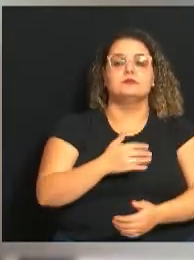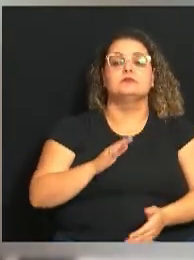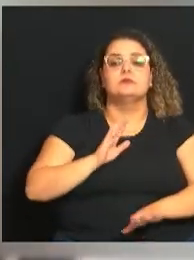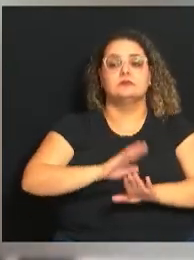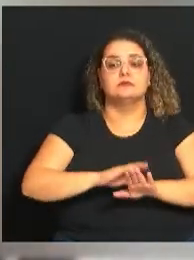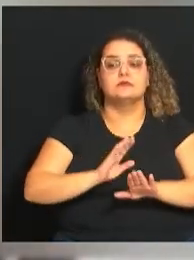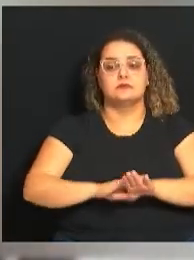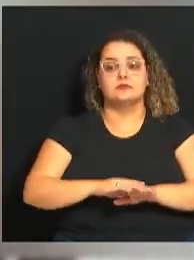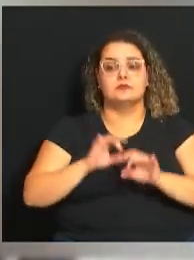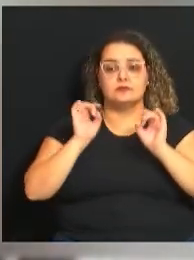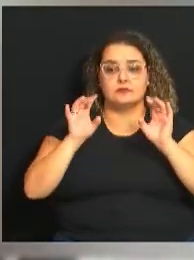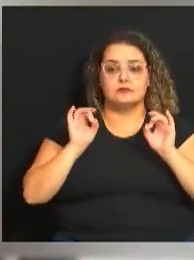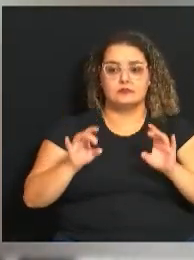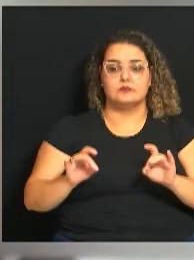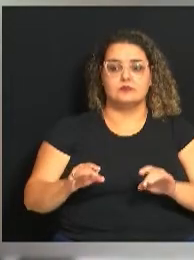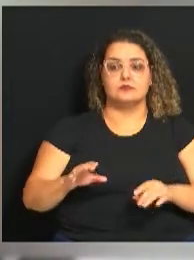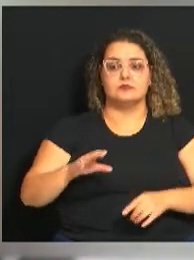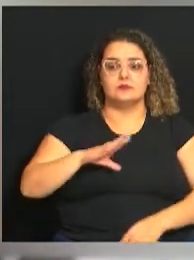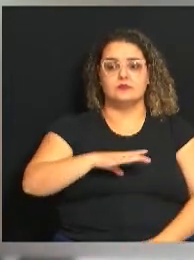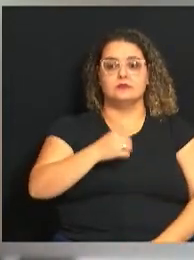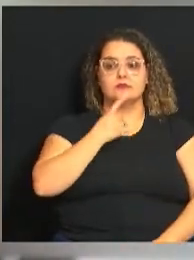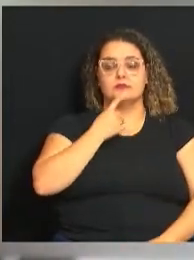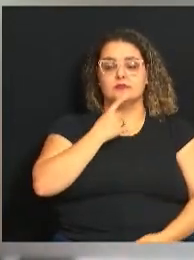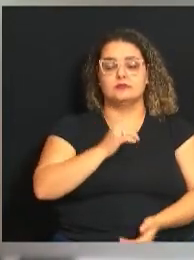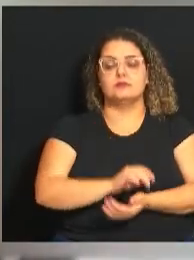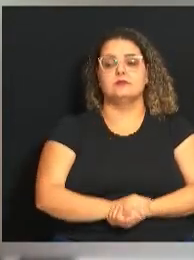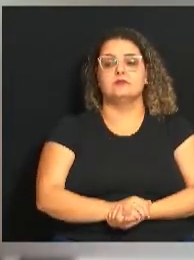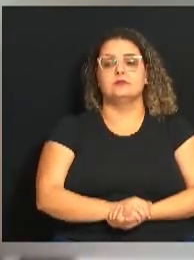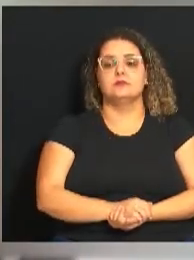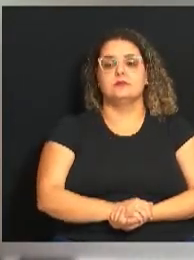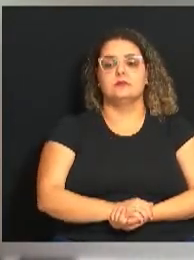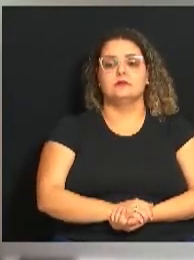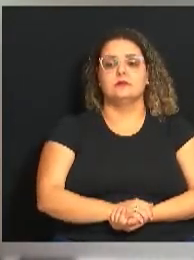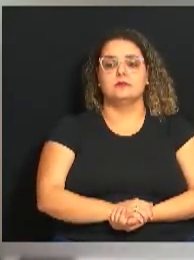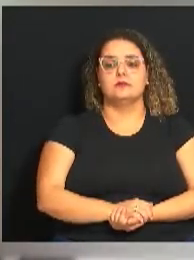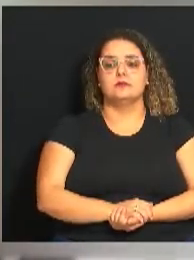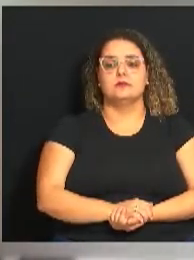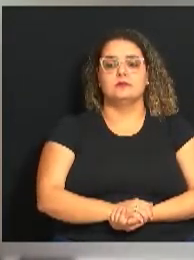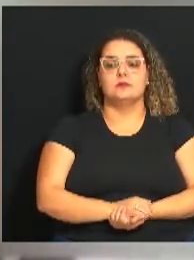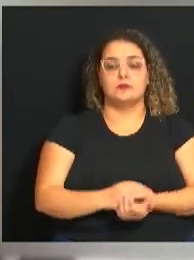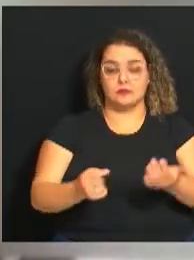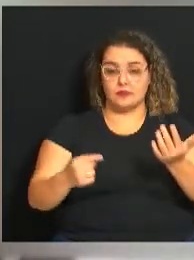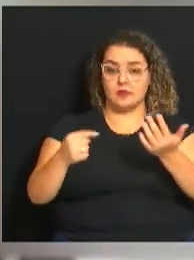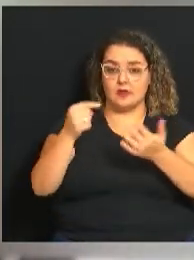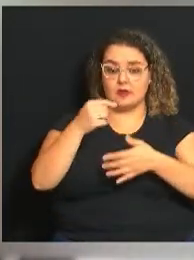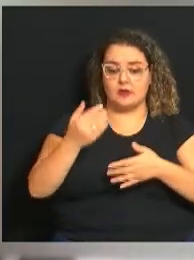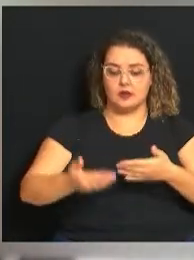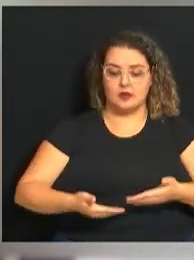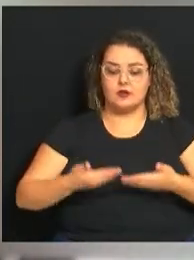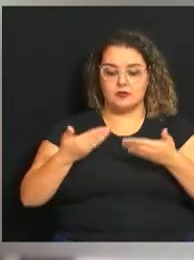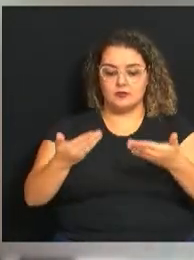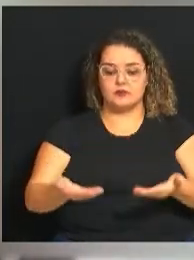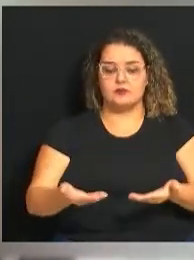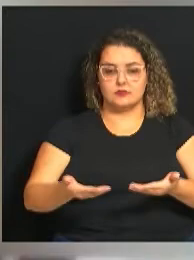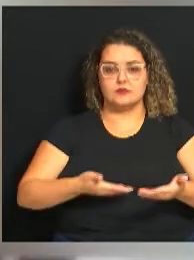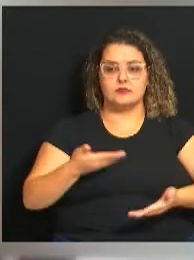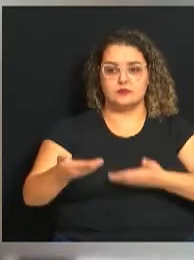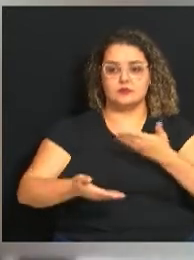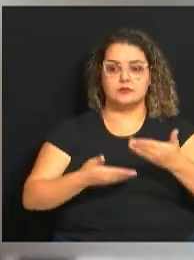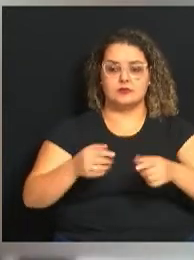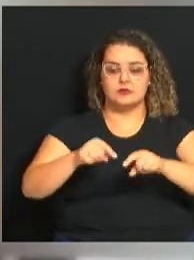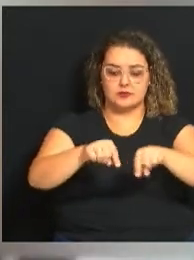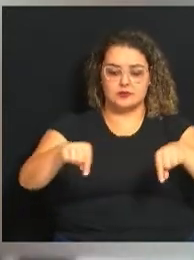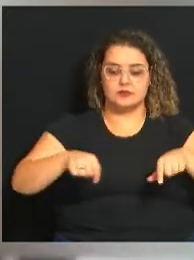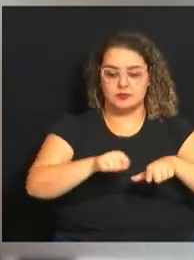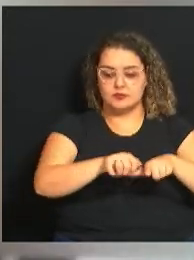educação especial no município. Nós contamos com alguns serviços de sala de recursos.